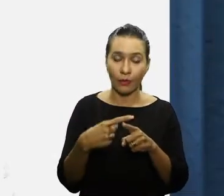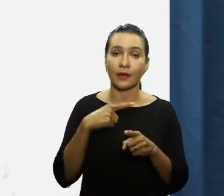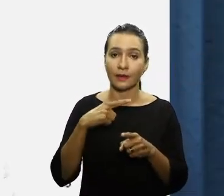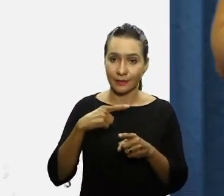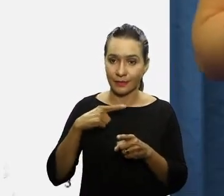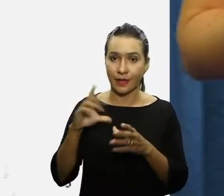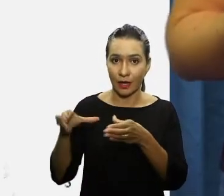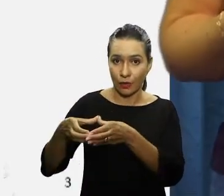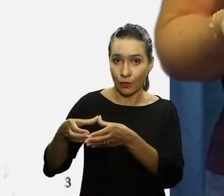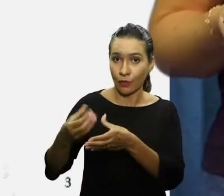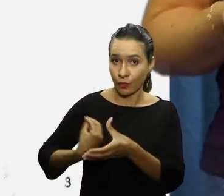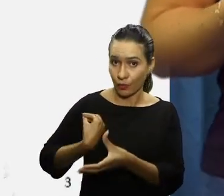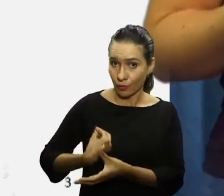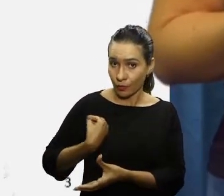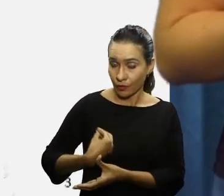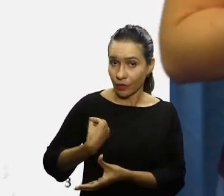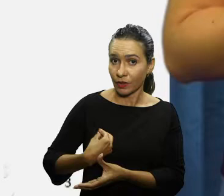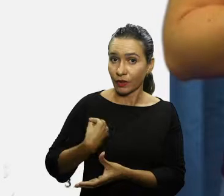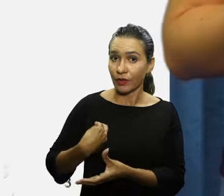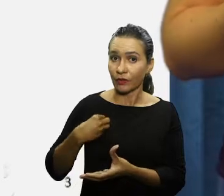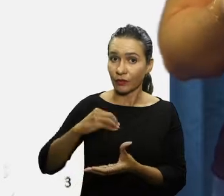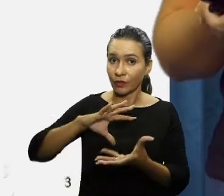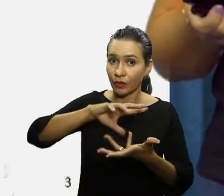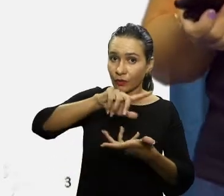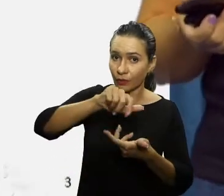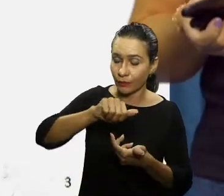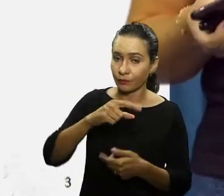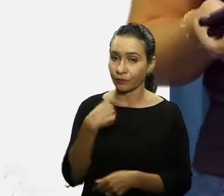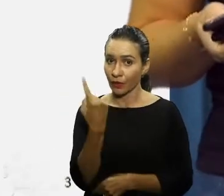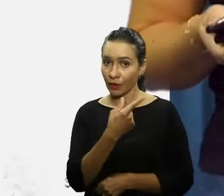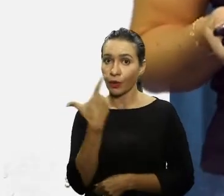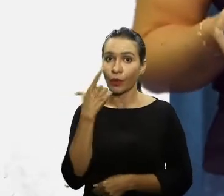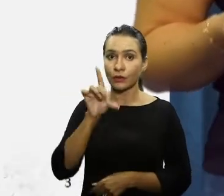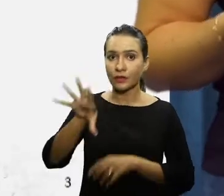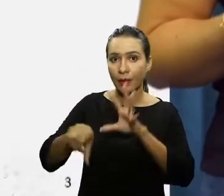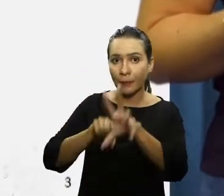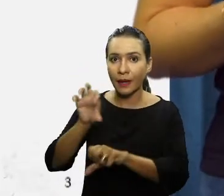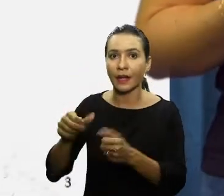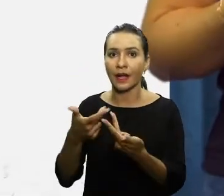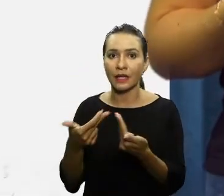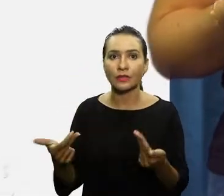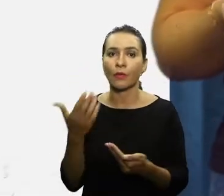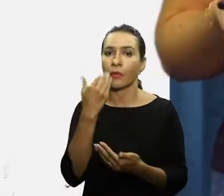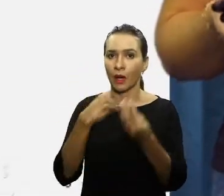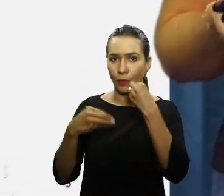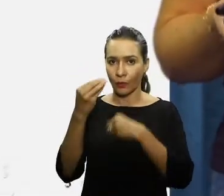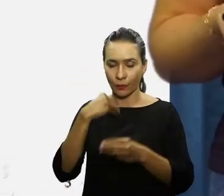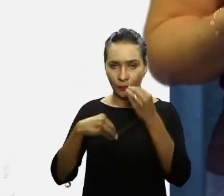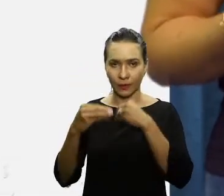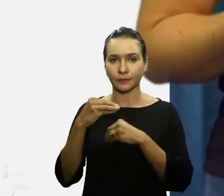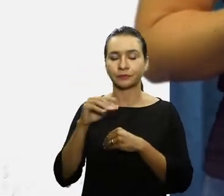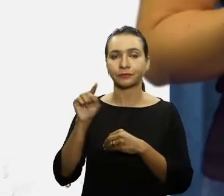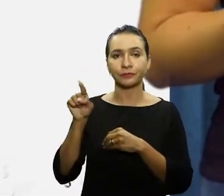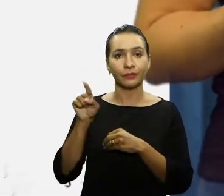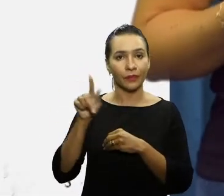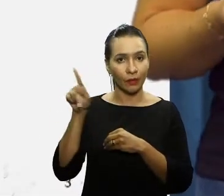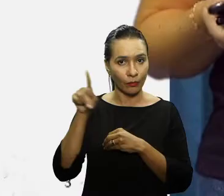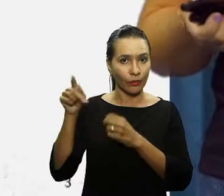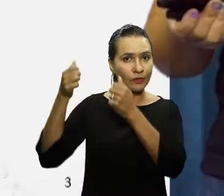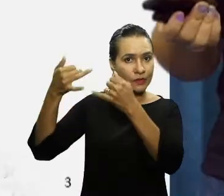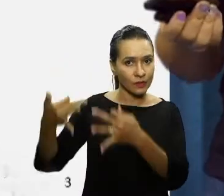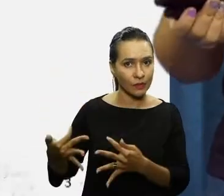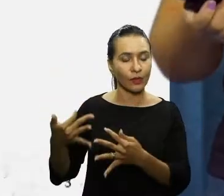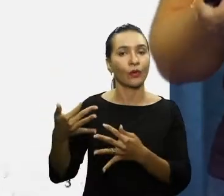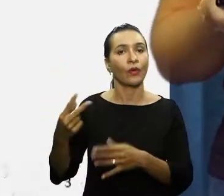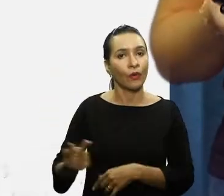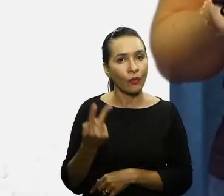existem no nosso planeta, nós tiramos, por exemplo, nossos recursos alimentares. Ele falou de valores